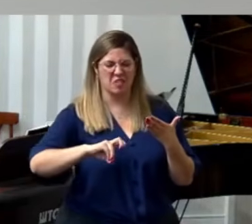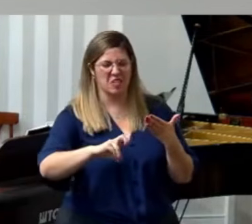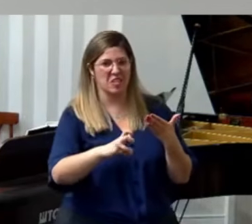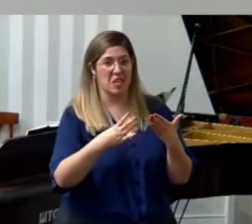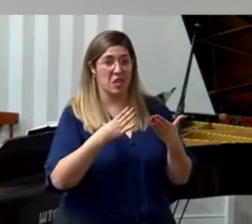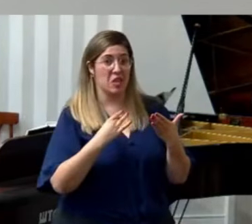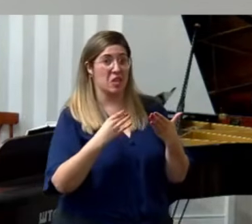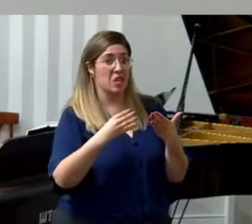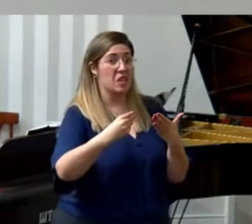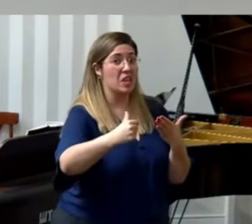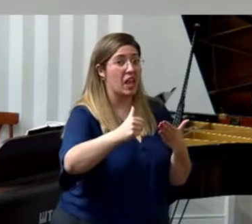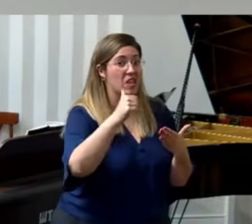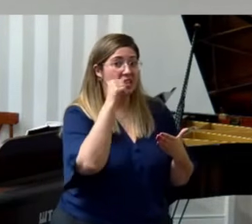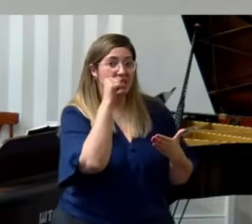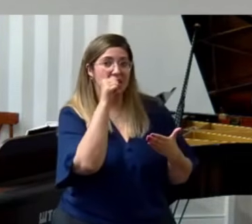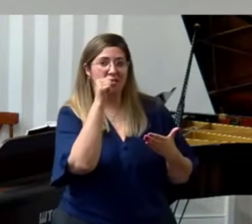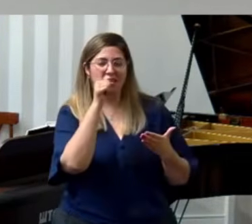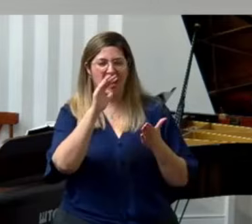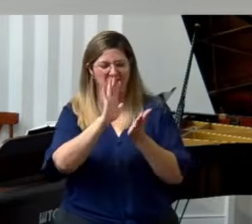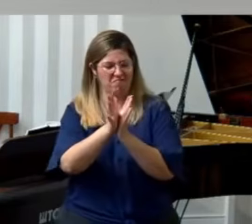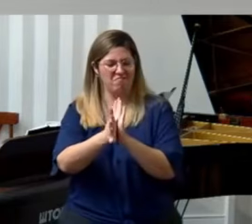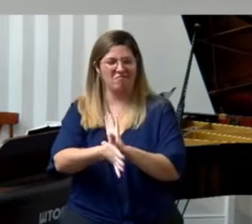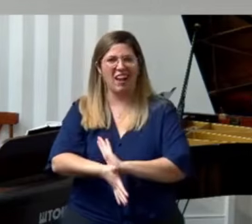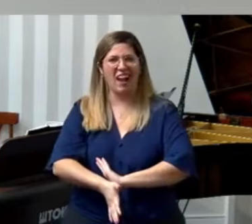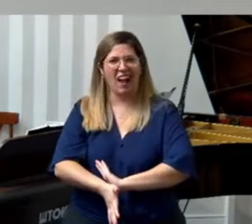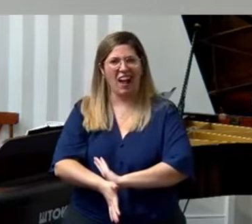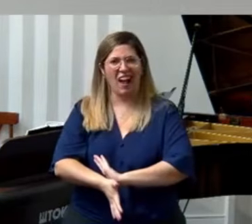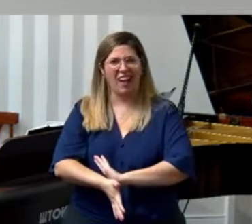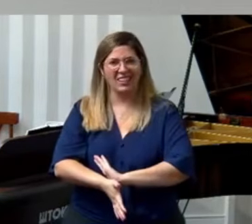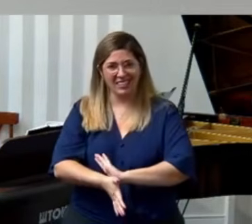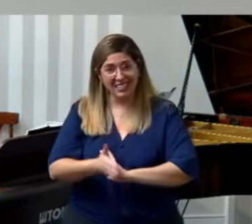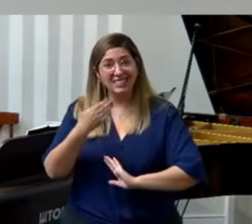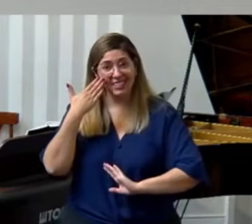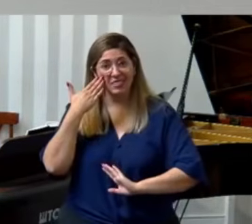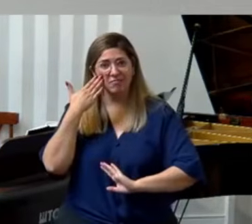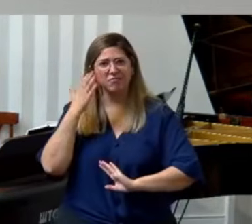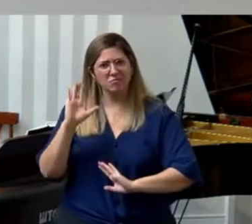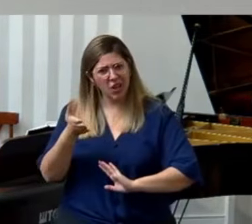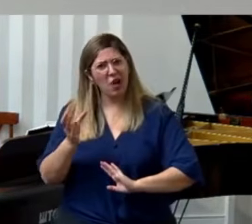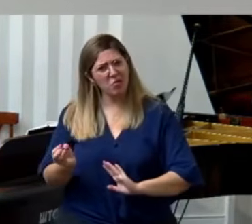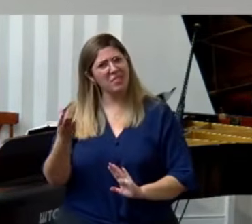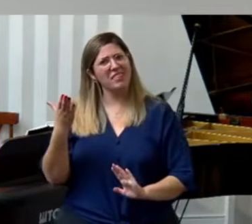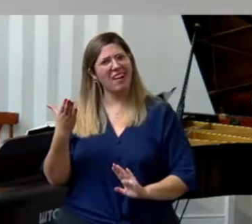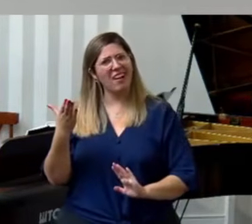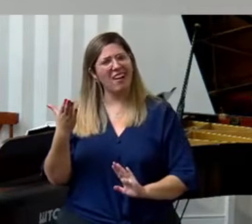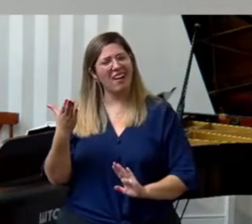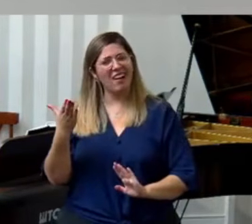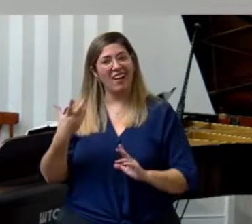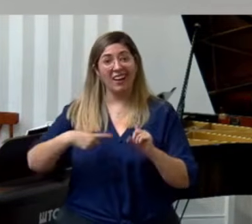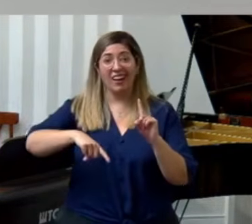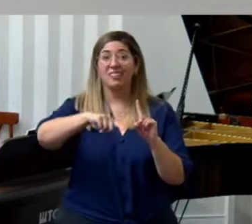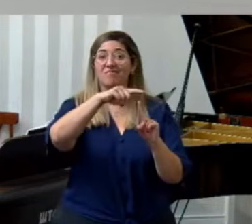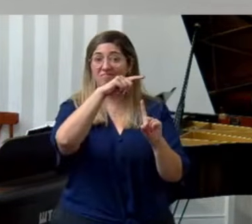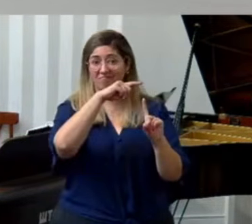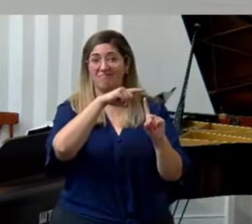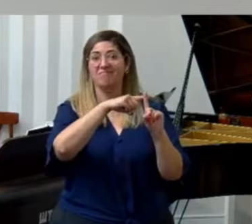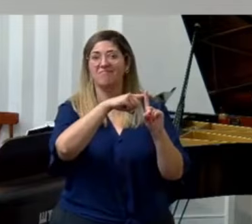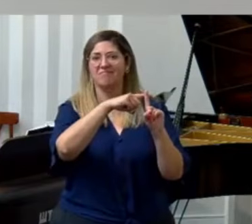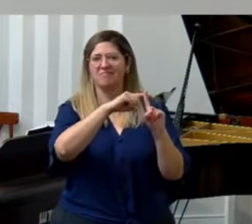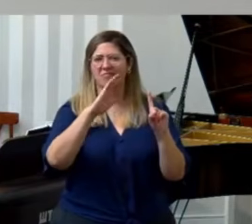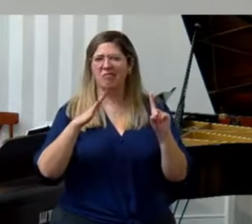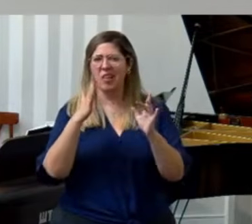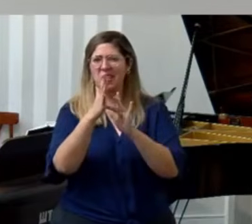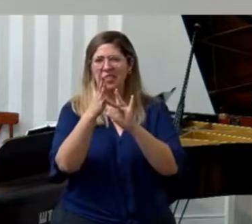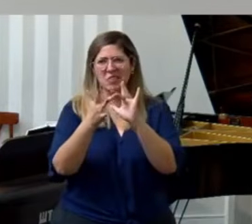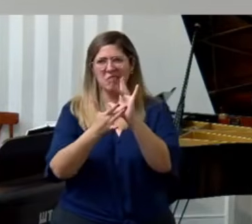pelo descendente da mulher. Isso aconteceu numa cruz, quando nosso